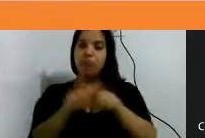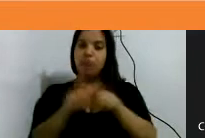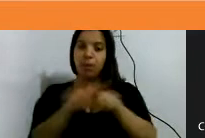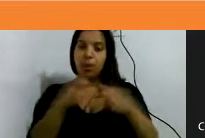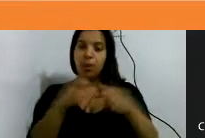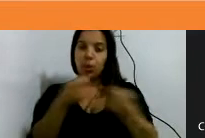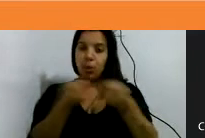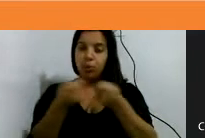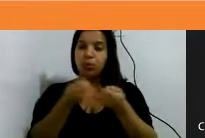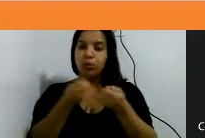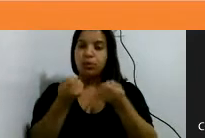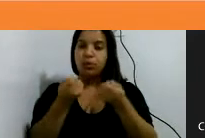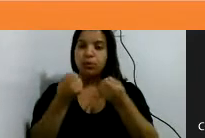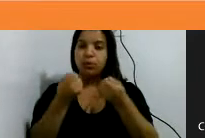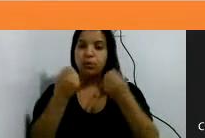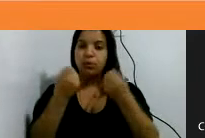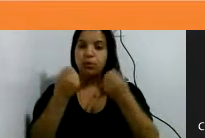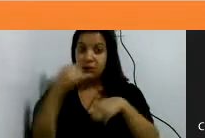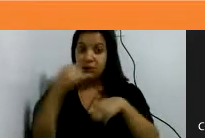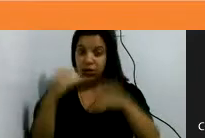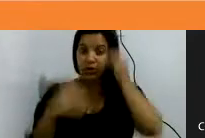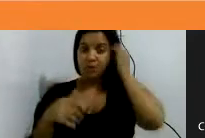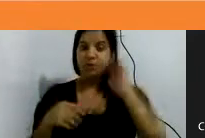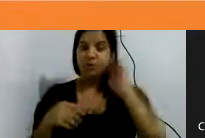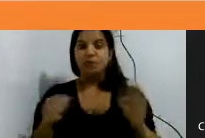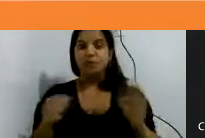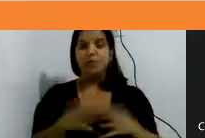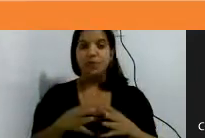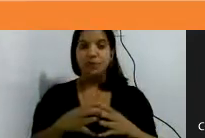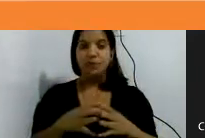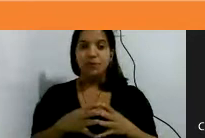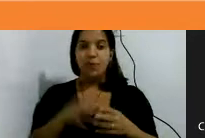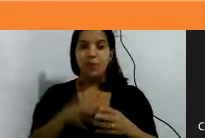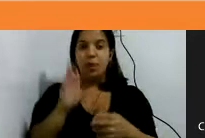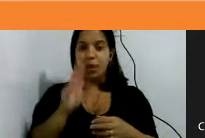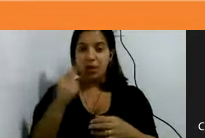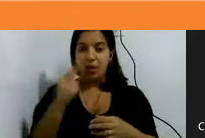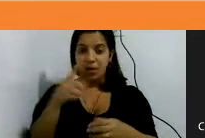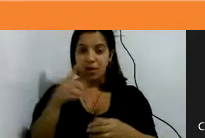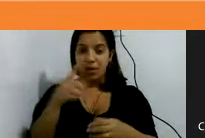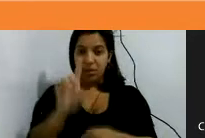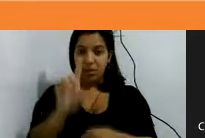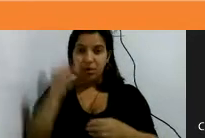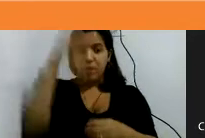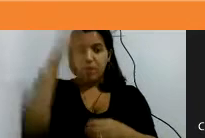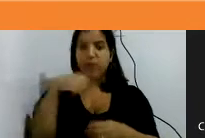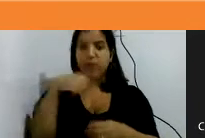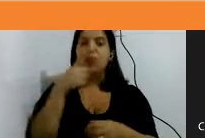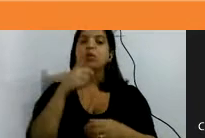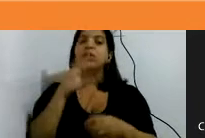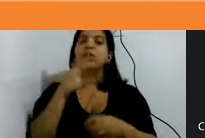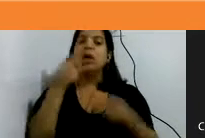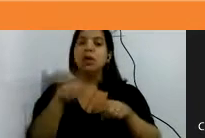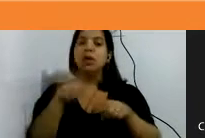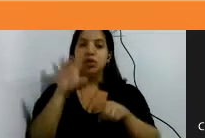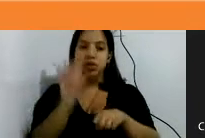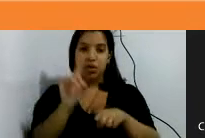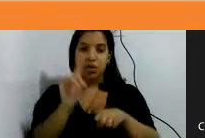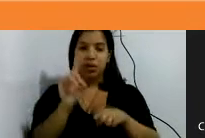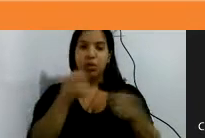controle RH ele tem que sempre dar negativo. Então, no tubo RHD, a gente coloca uma gota do reagente anti-D. No